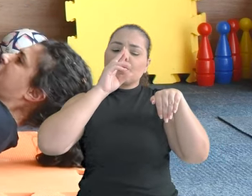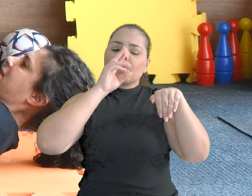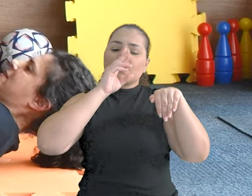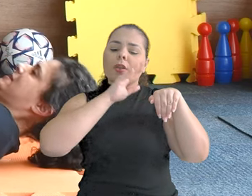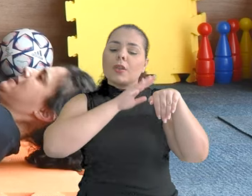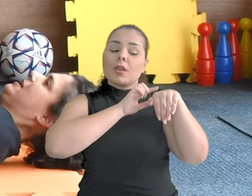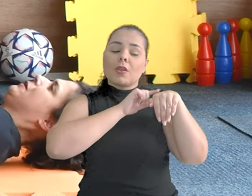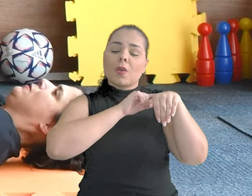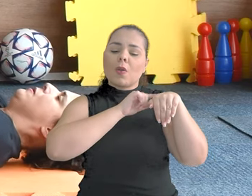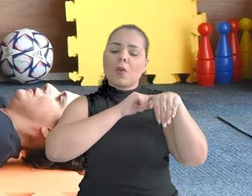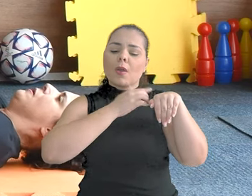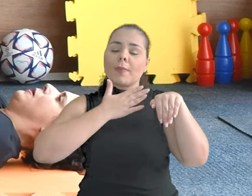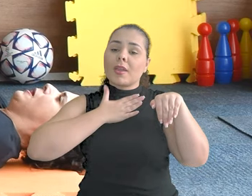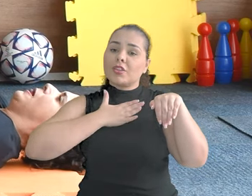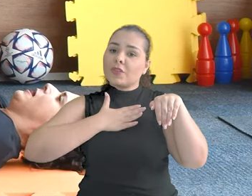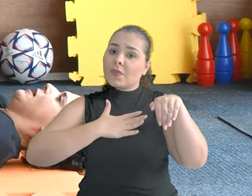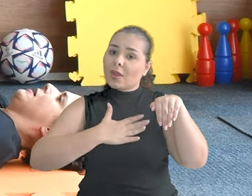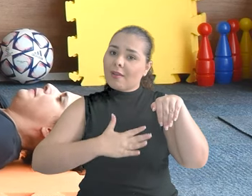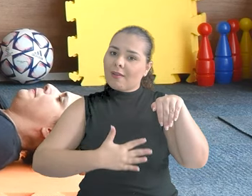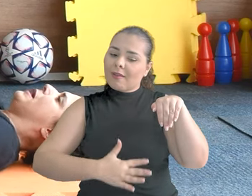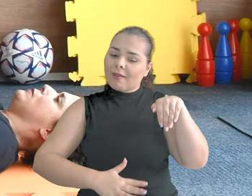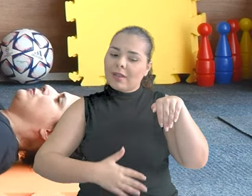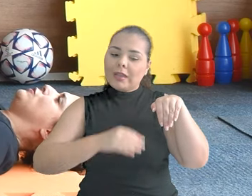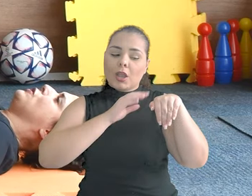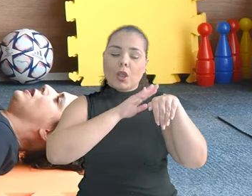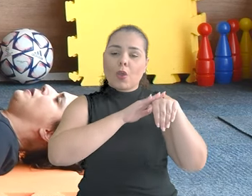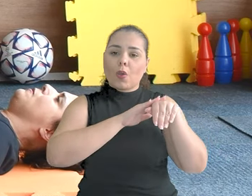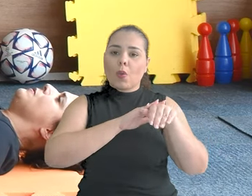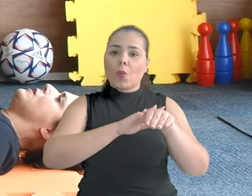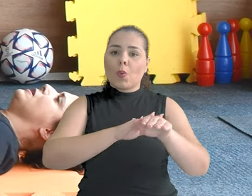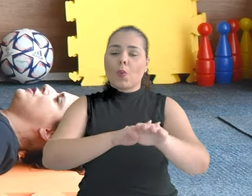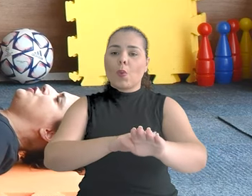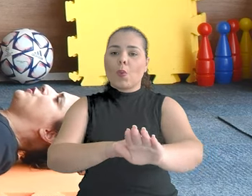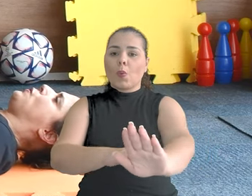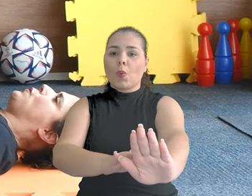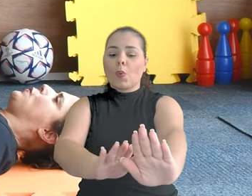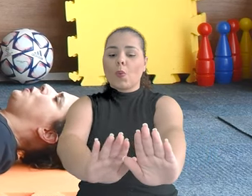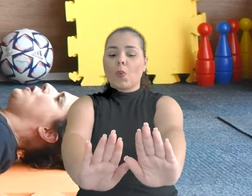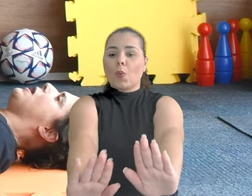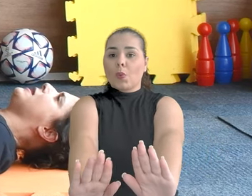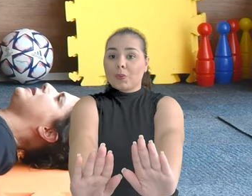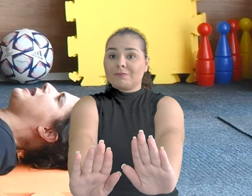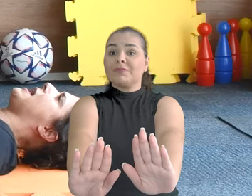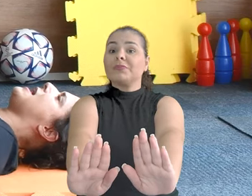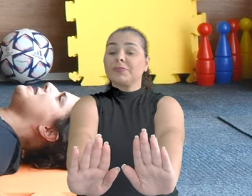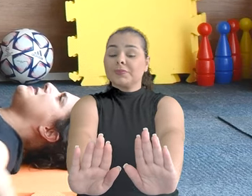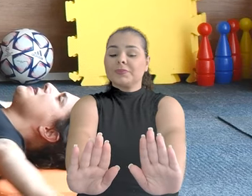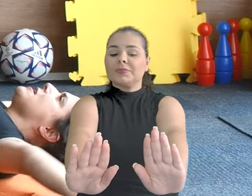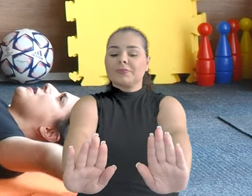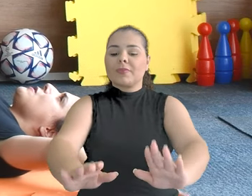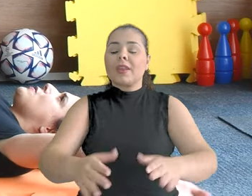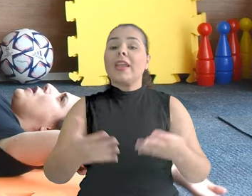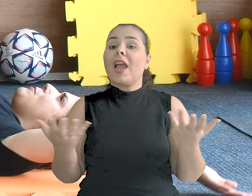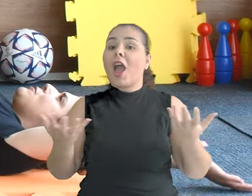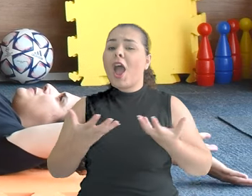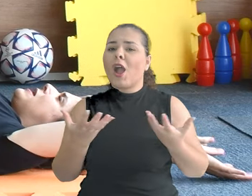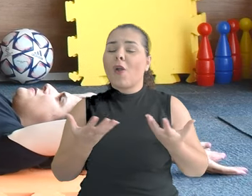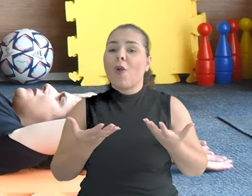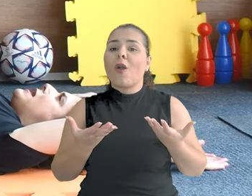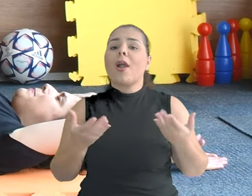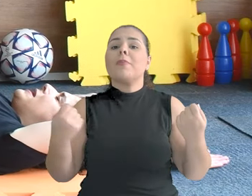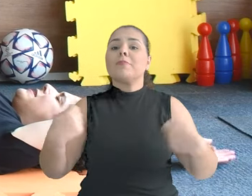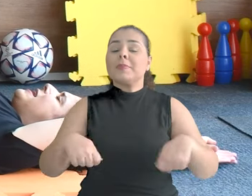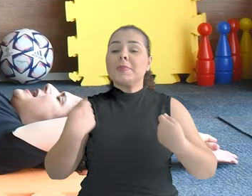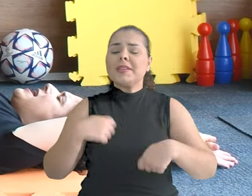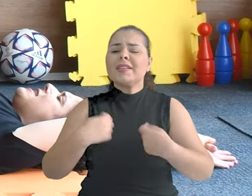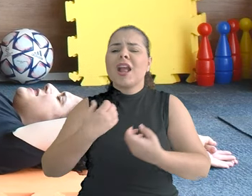Voltou devagarzinho. Pé no chão. Esticou lá atrás. Sobe os